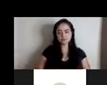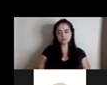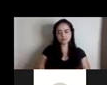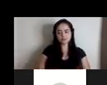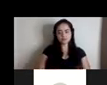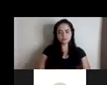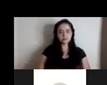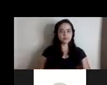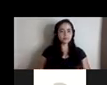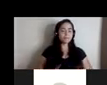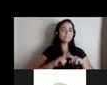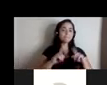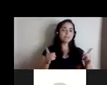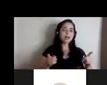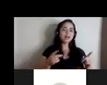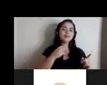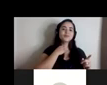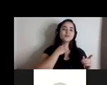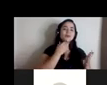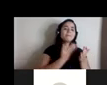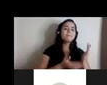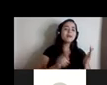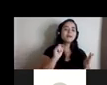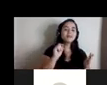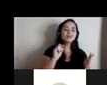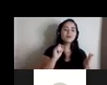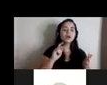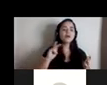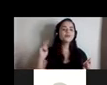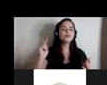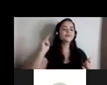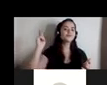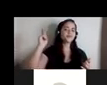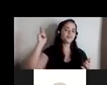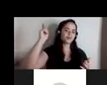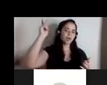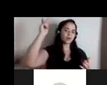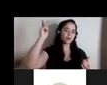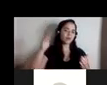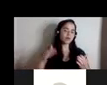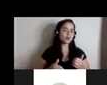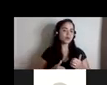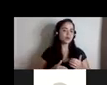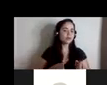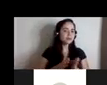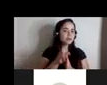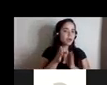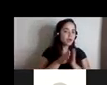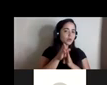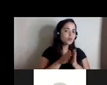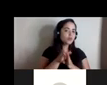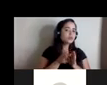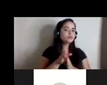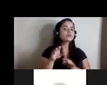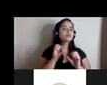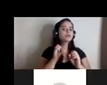sem perder de vista os valores que orientam a